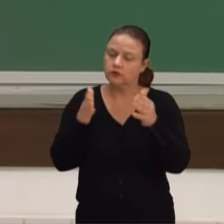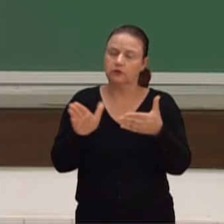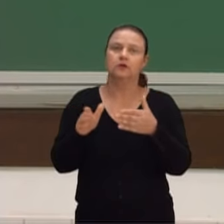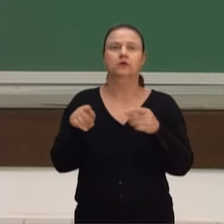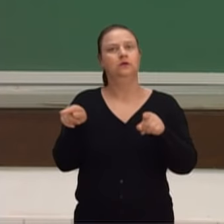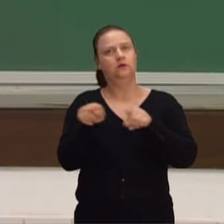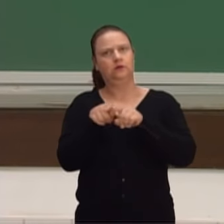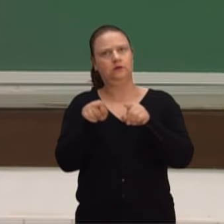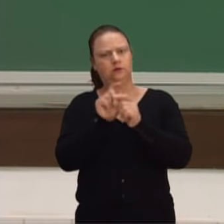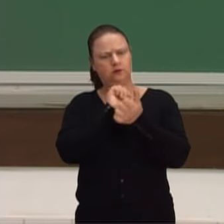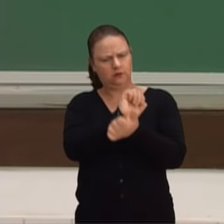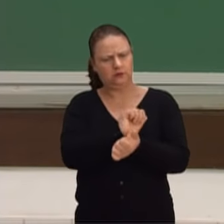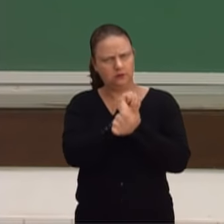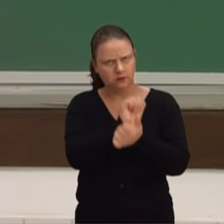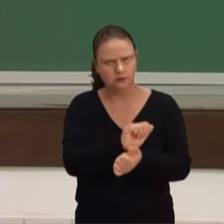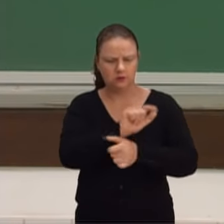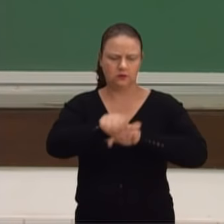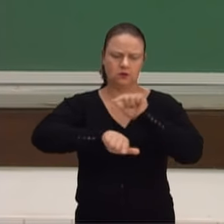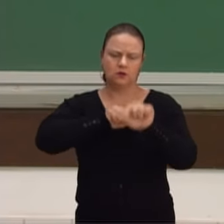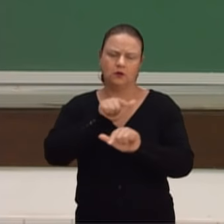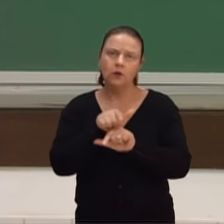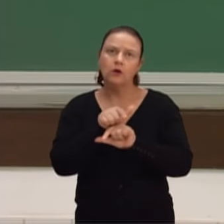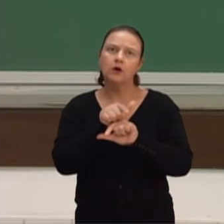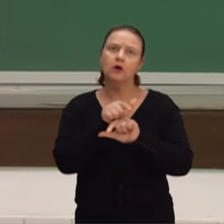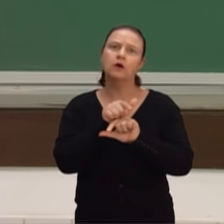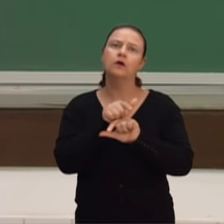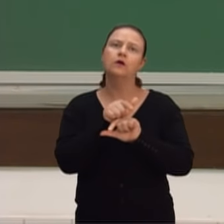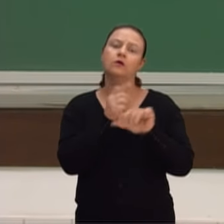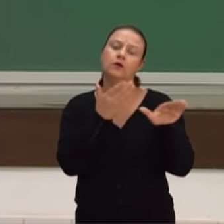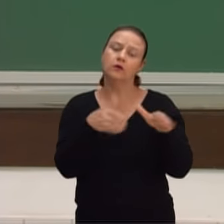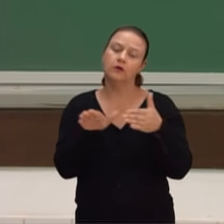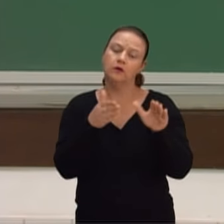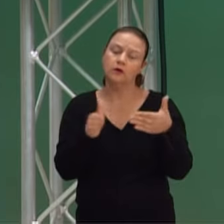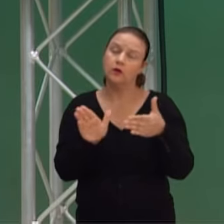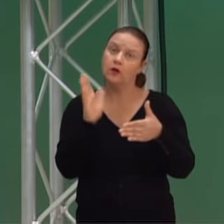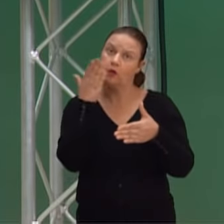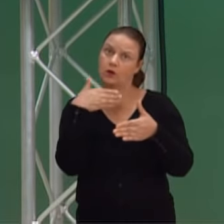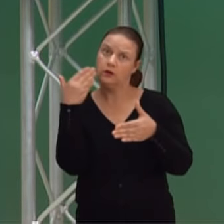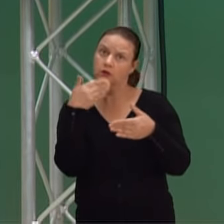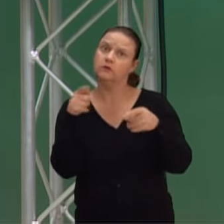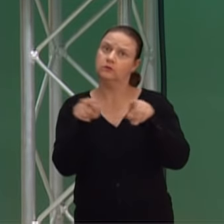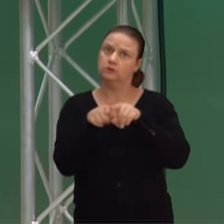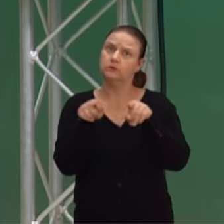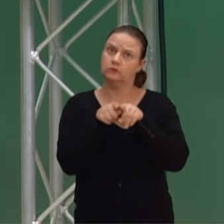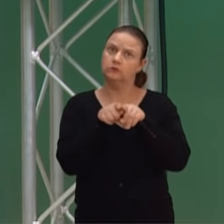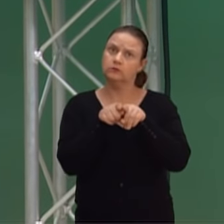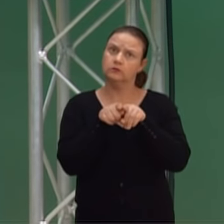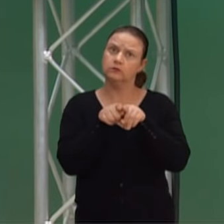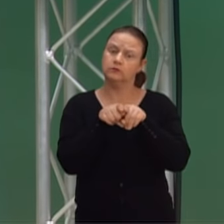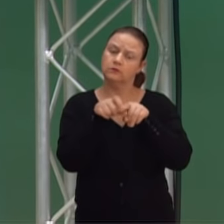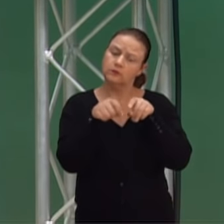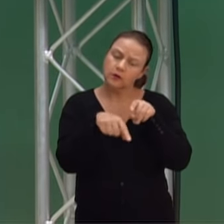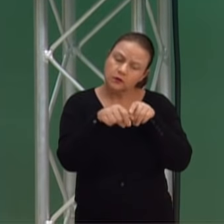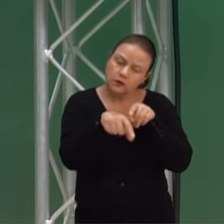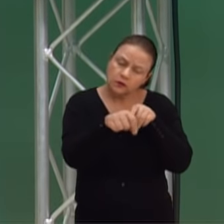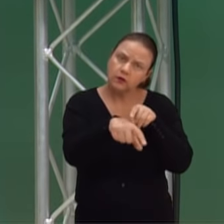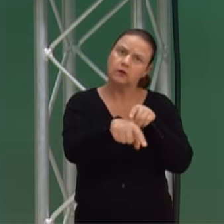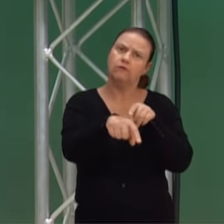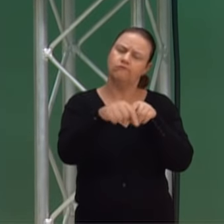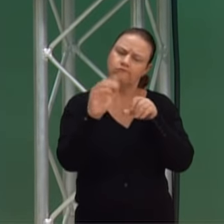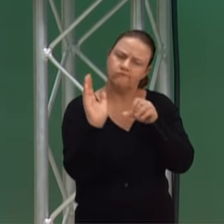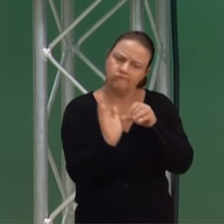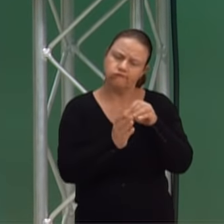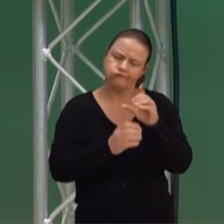trabalhando tanto na fabricação do açúcar quanto no canavial. Você até fez um exercício sobre plantation, lembra?